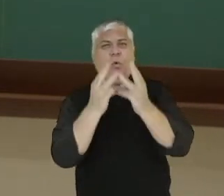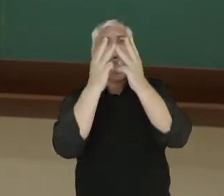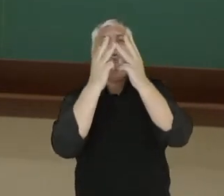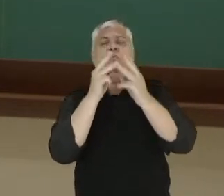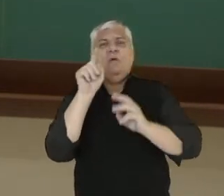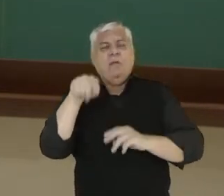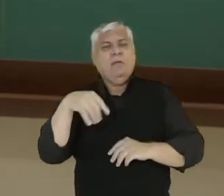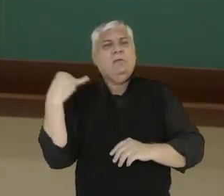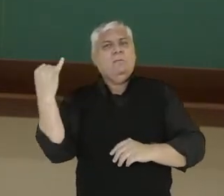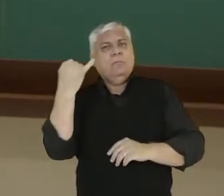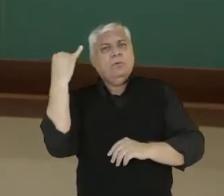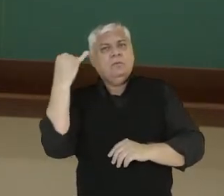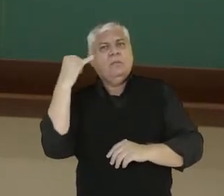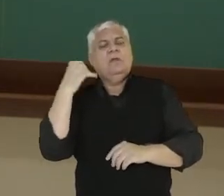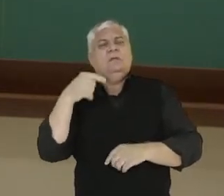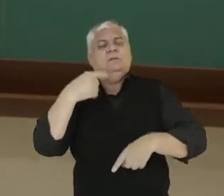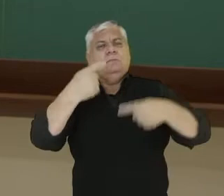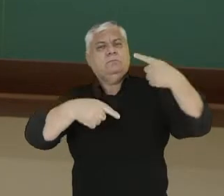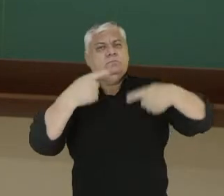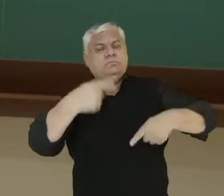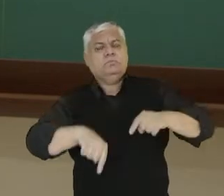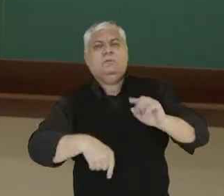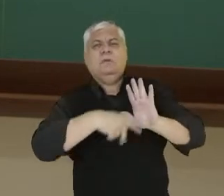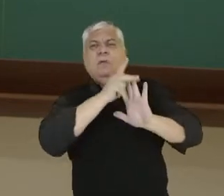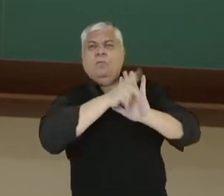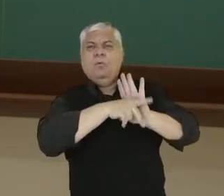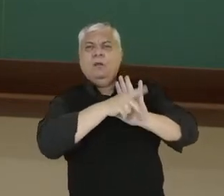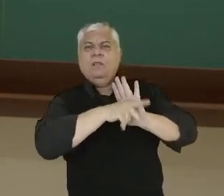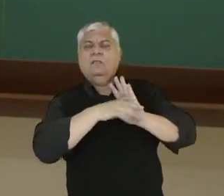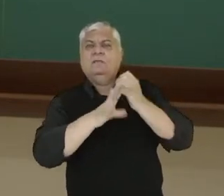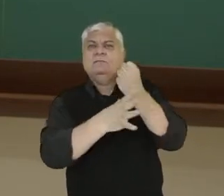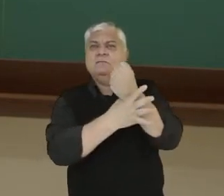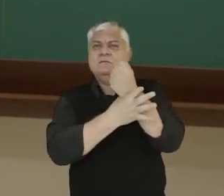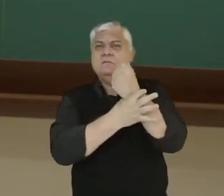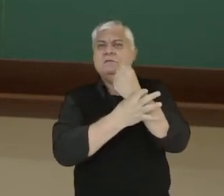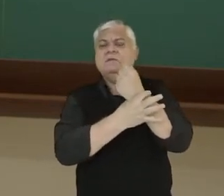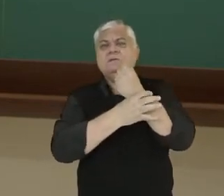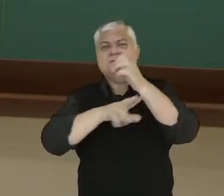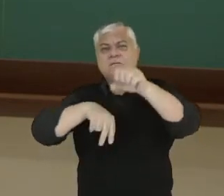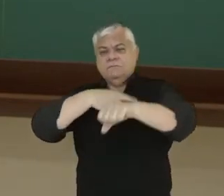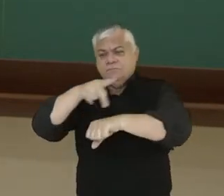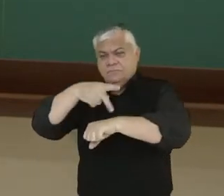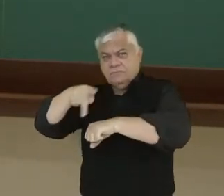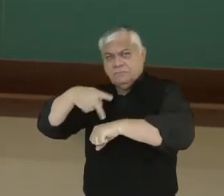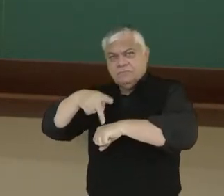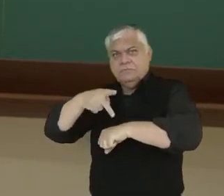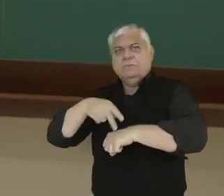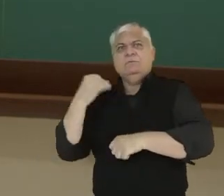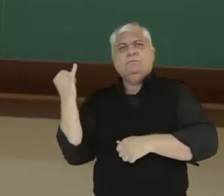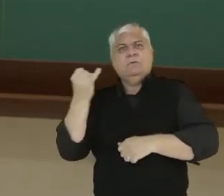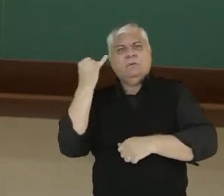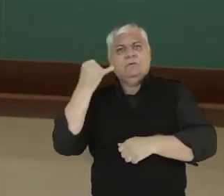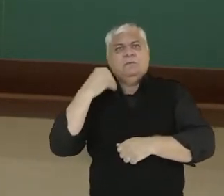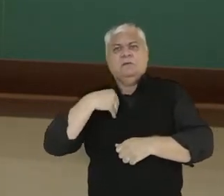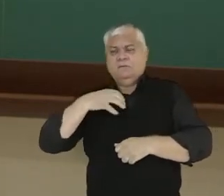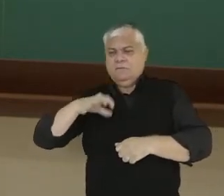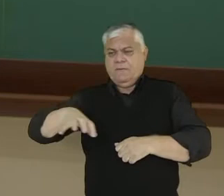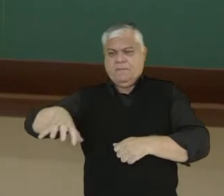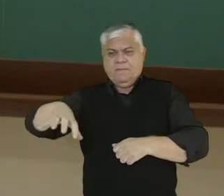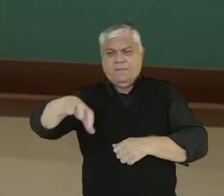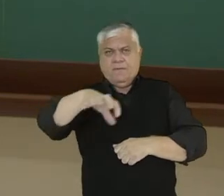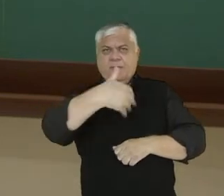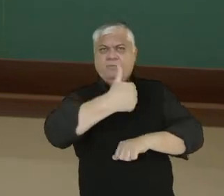discute questões de segurança do mundo todo, né? E existem os países ali que são os mais importantes, que figuram como os